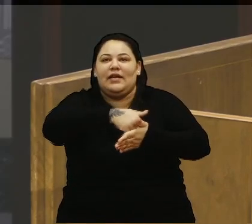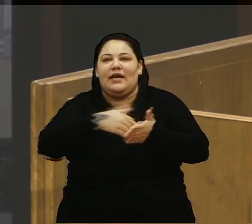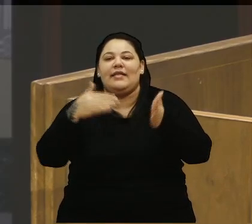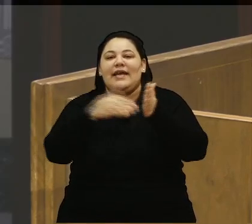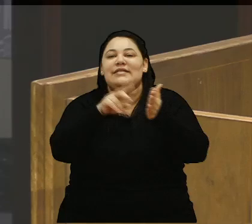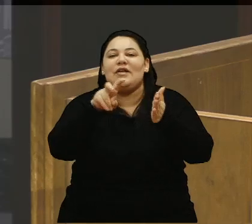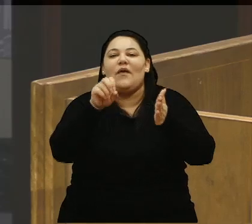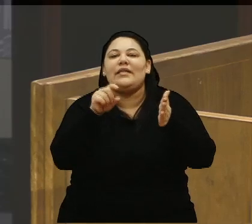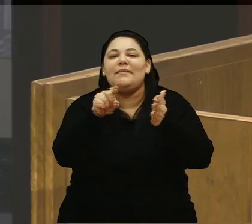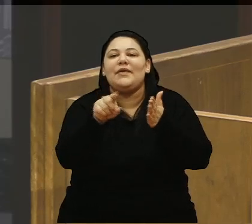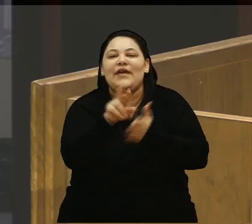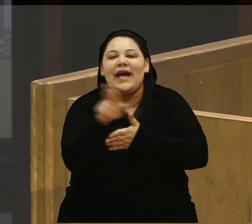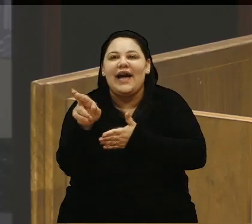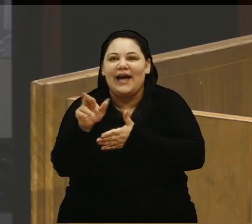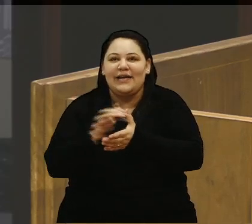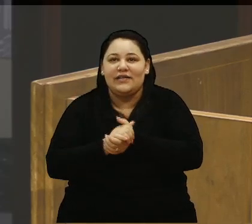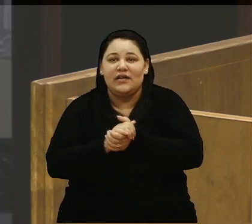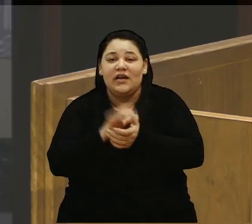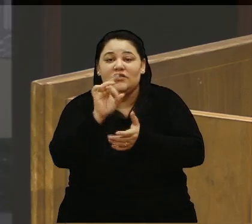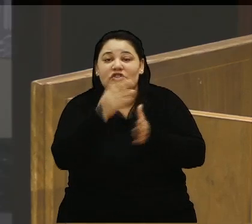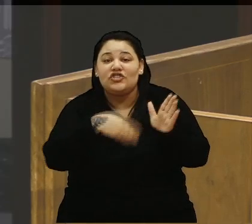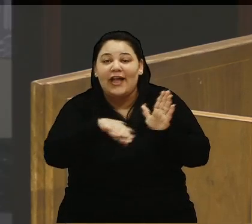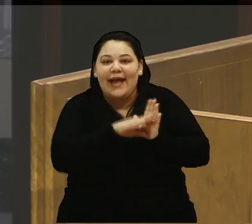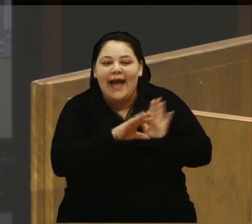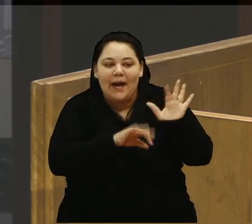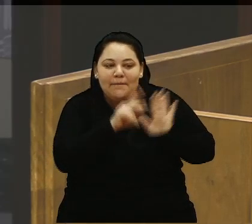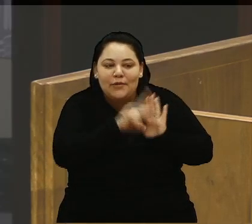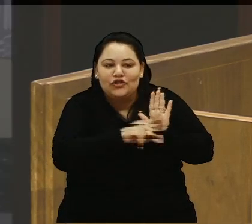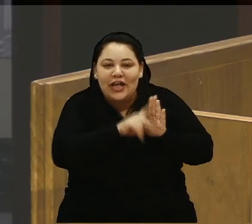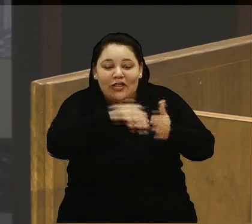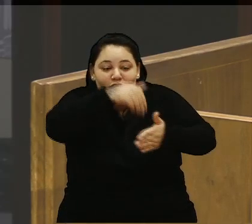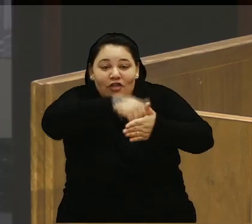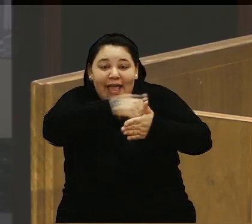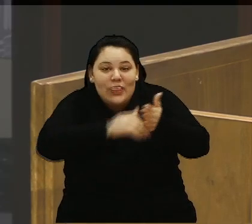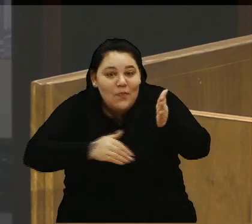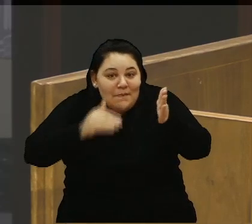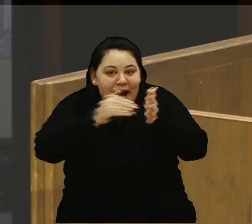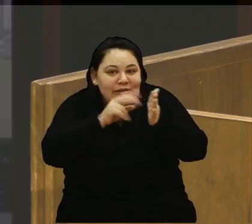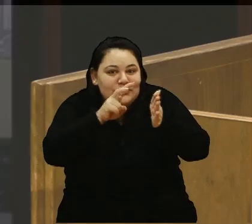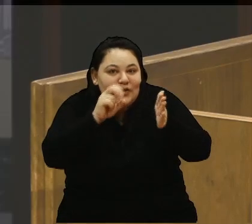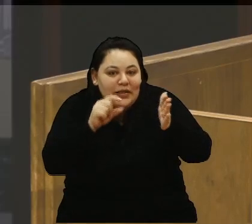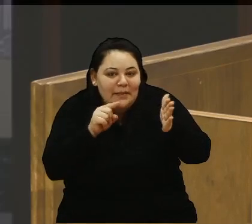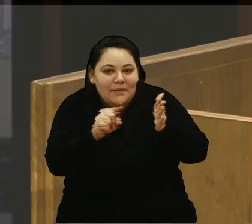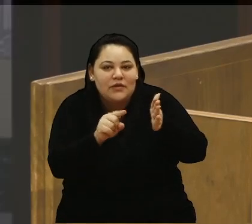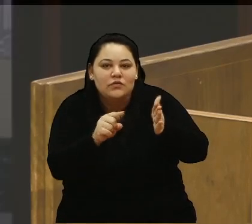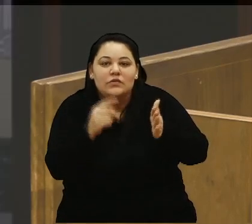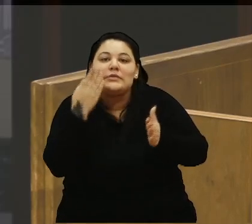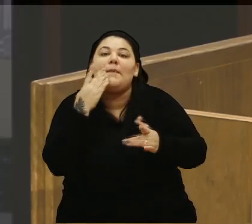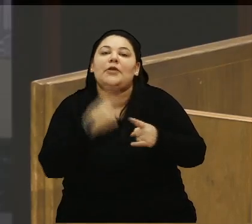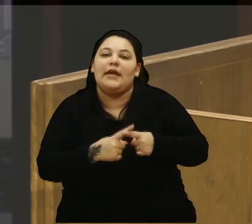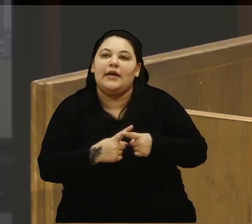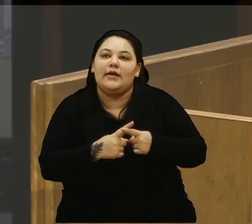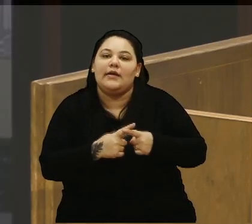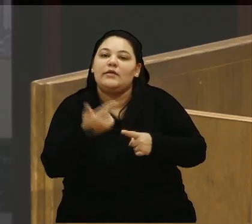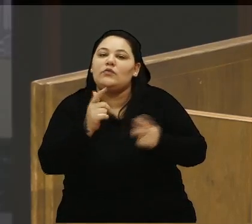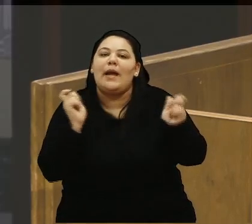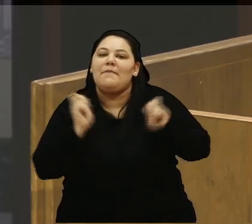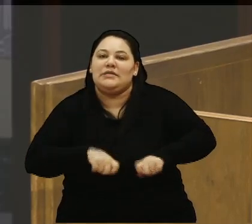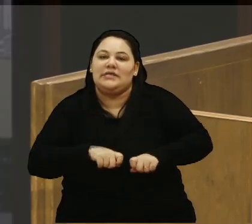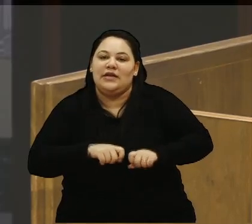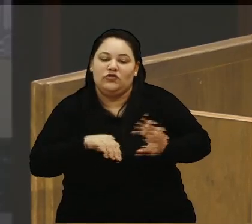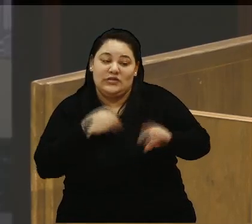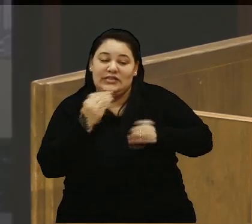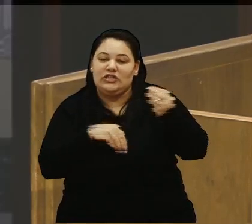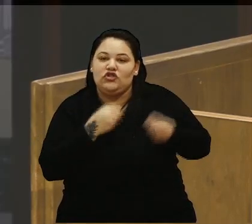reais? Vinha o projeto aqui, capitão Ramon. Vamos votar aqui no máximo é 50 mil. Sabe por quê? Porque o incompetente sentiu a pressão e o